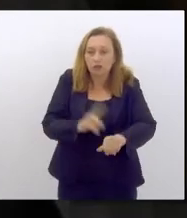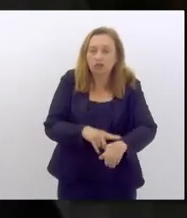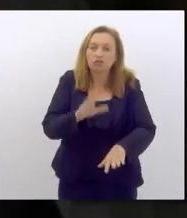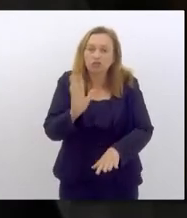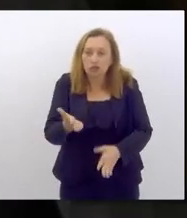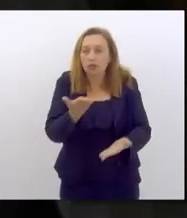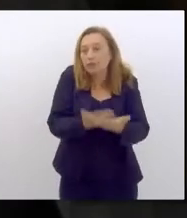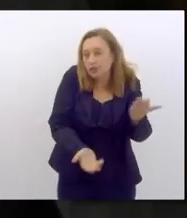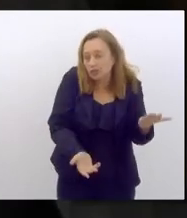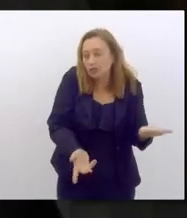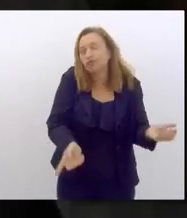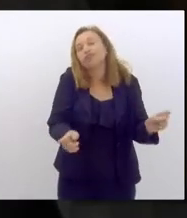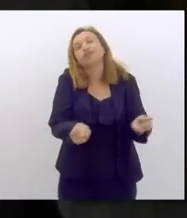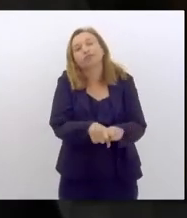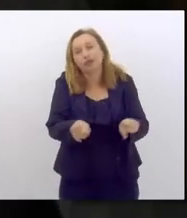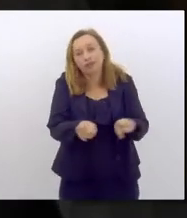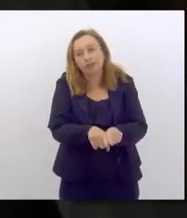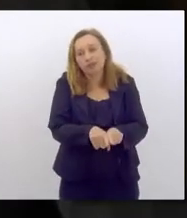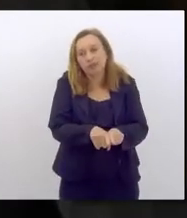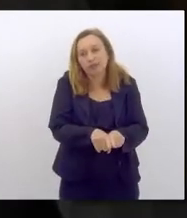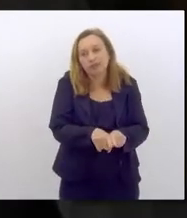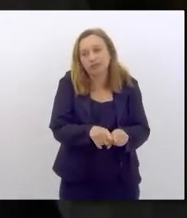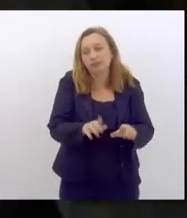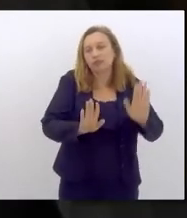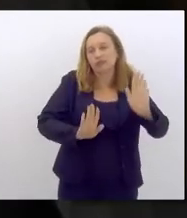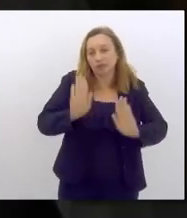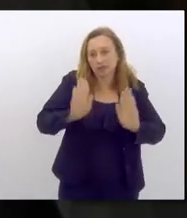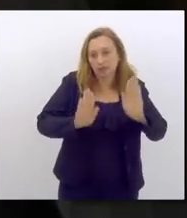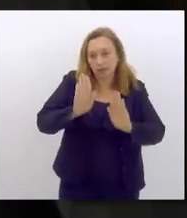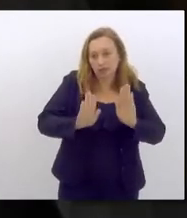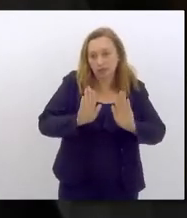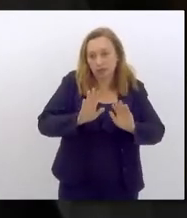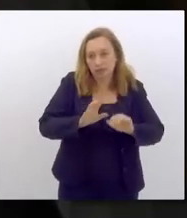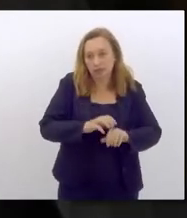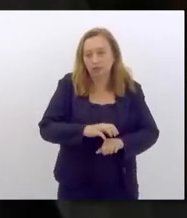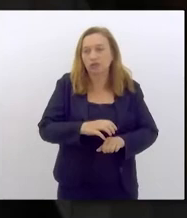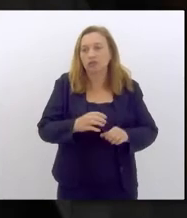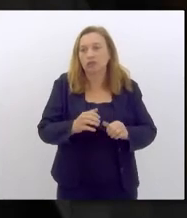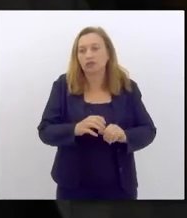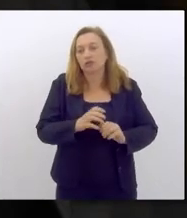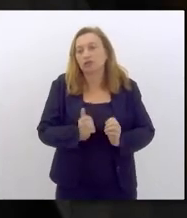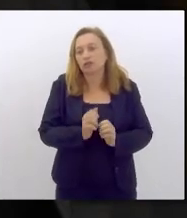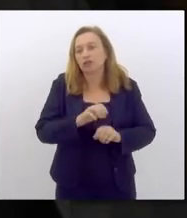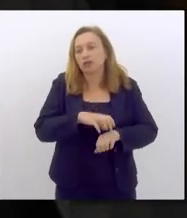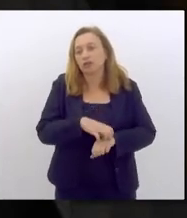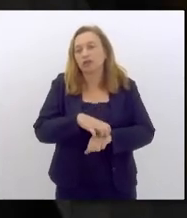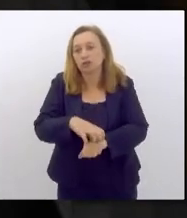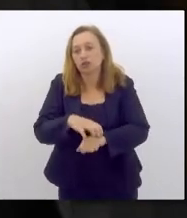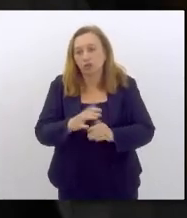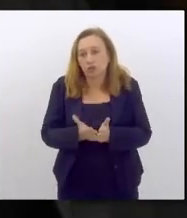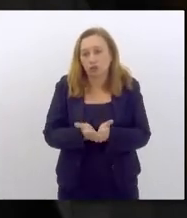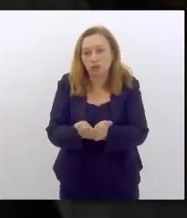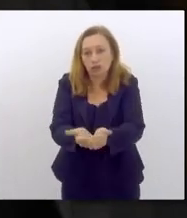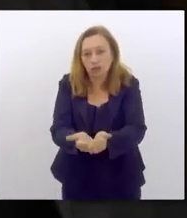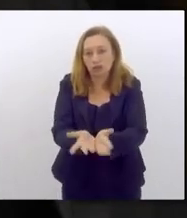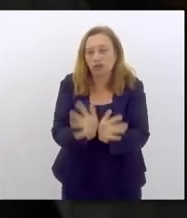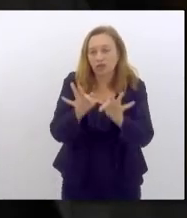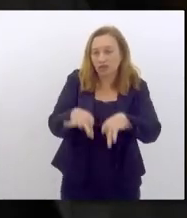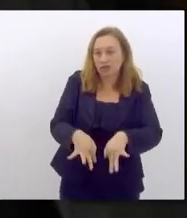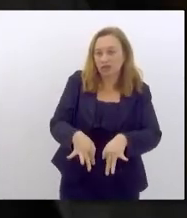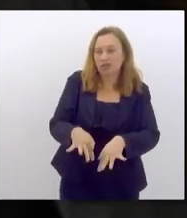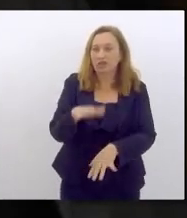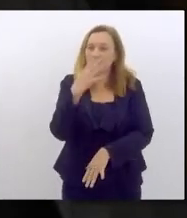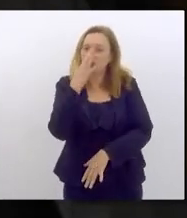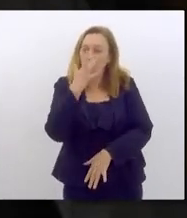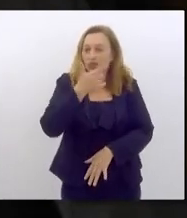perdeu o prazo praticamente para soltar a licitação do transporte aquaviário, cuja concessão expira em fevereiro de 2023,